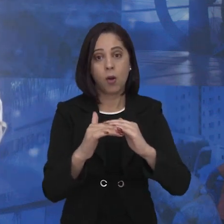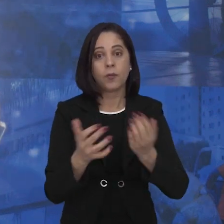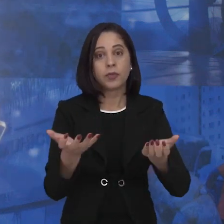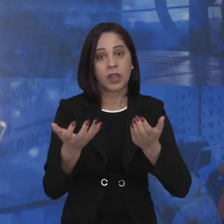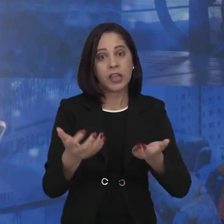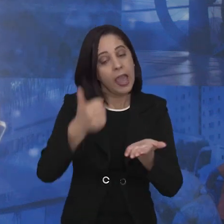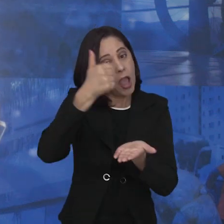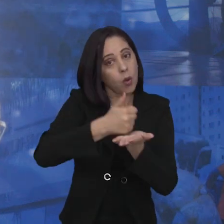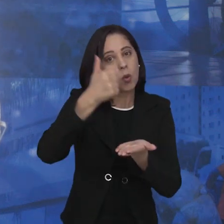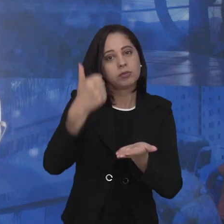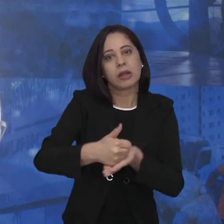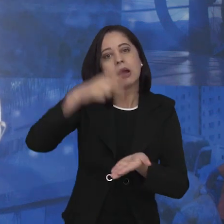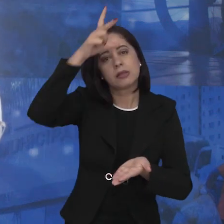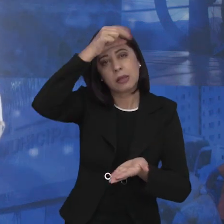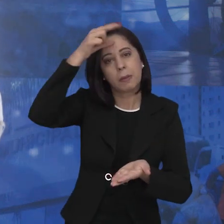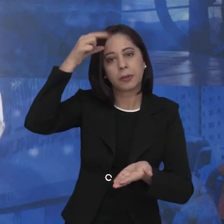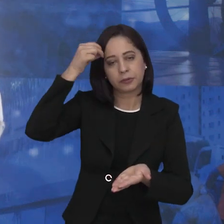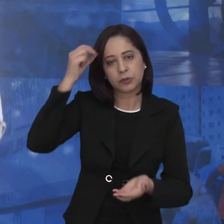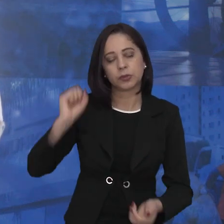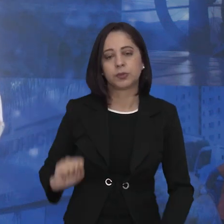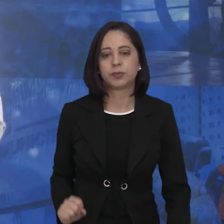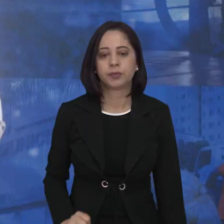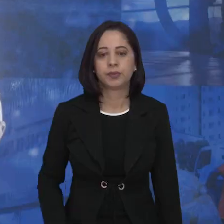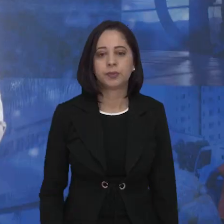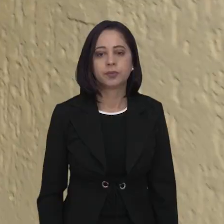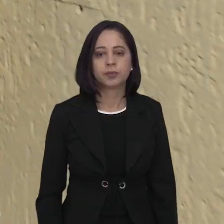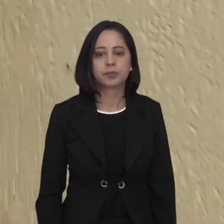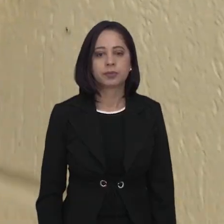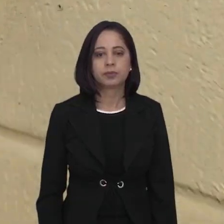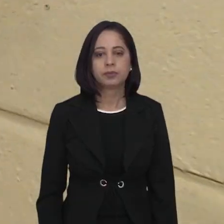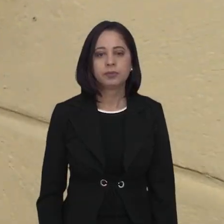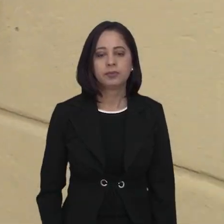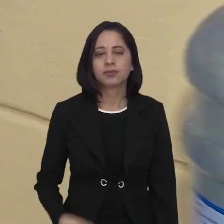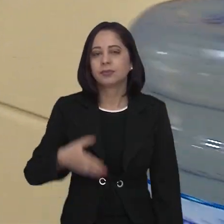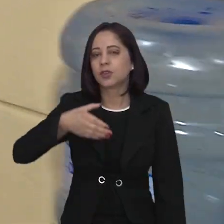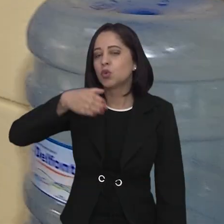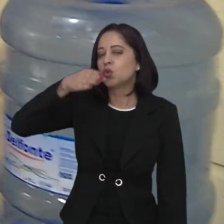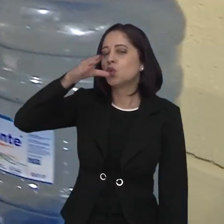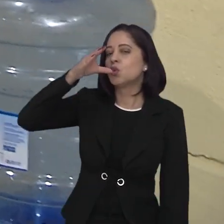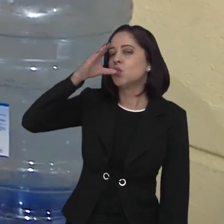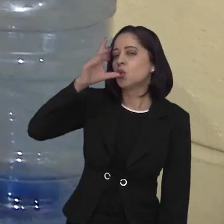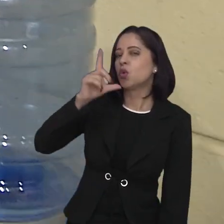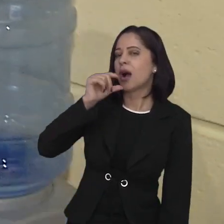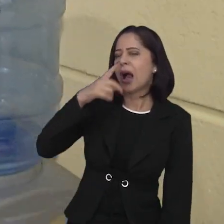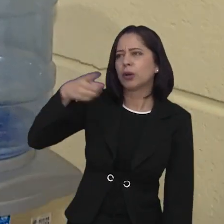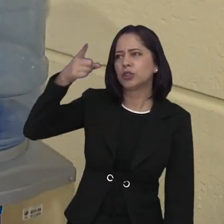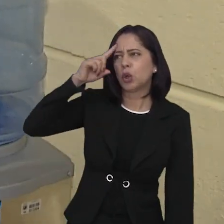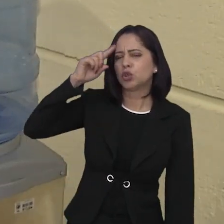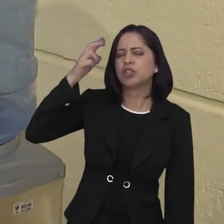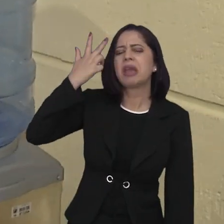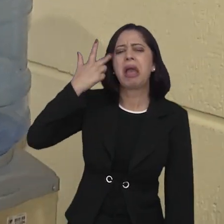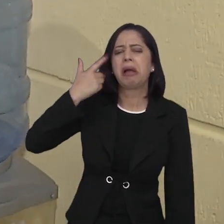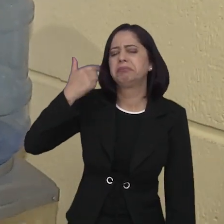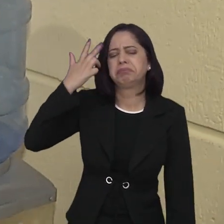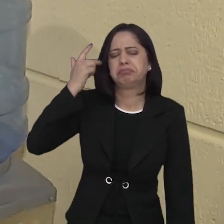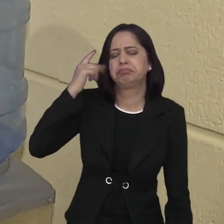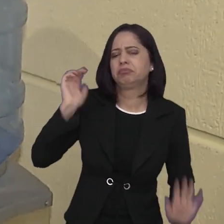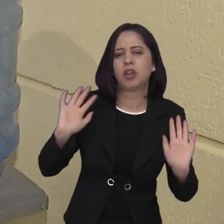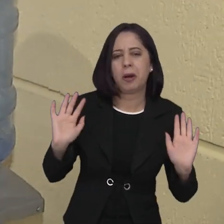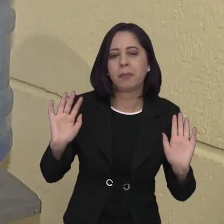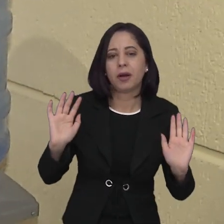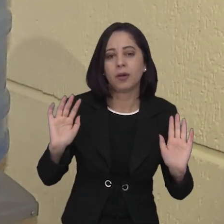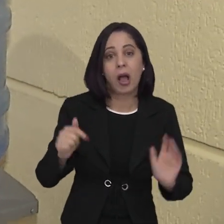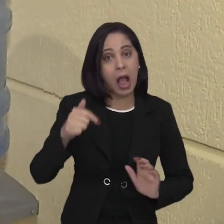que queiram realizar um contrato com o poder público. Tomar água é um hábito diário do ser humano, quase que